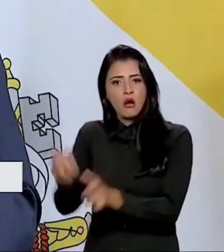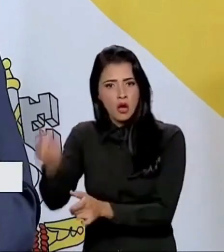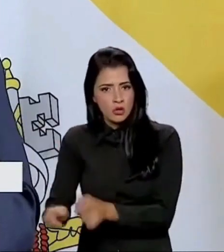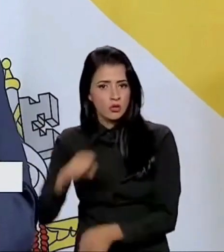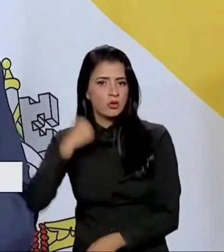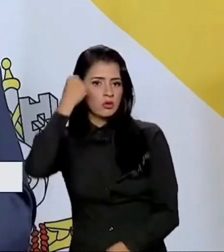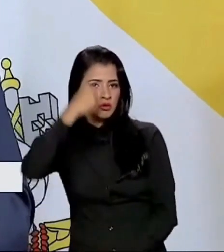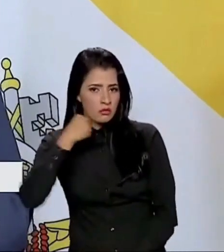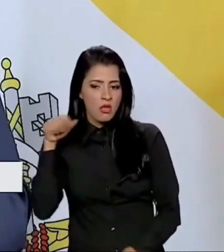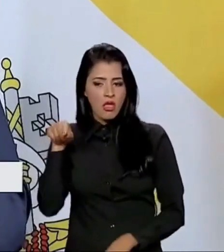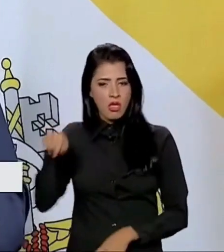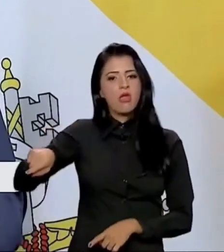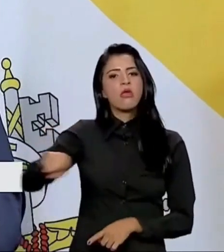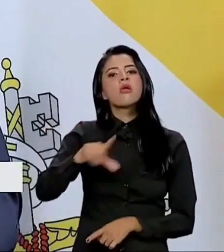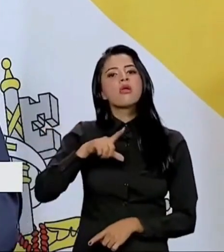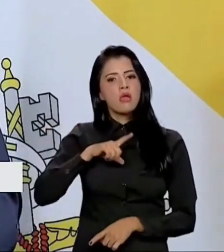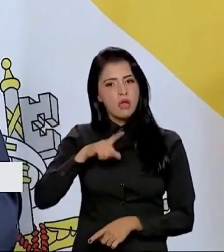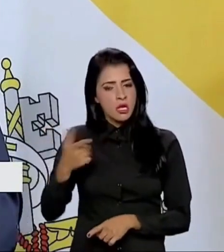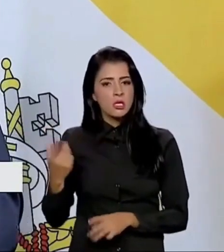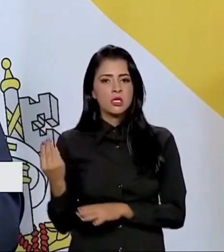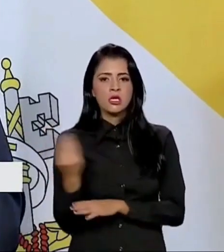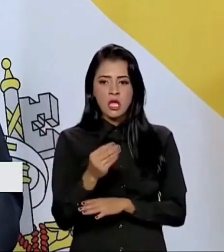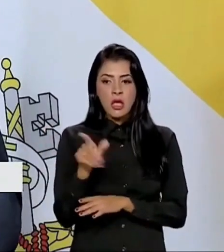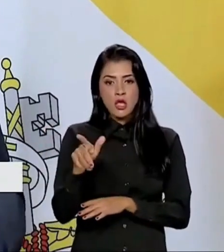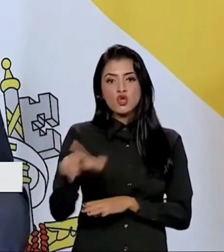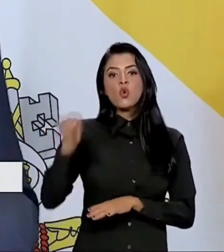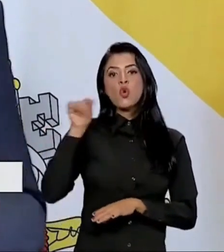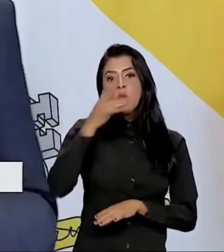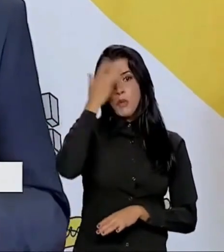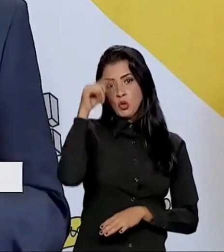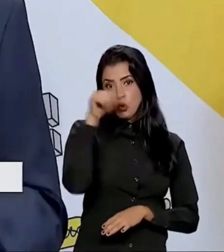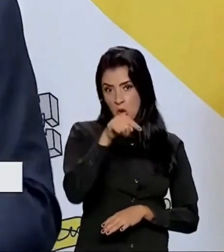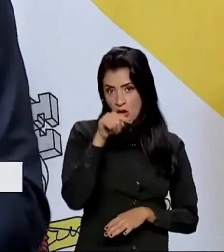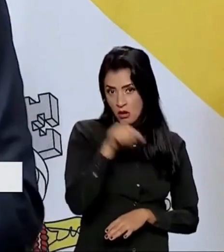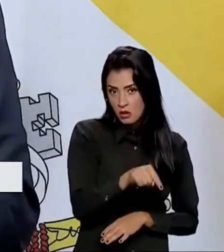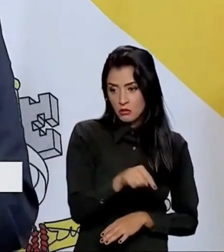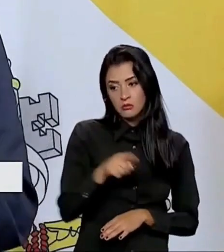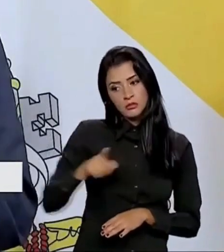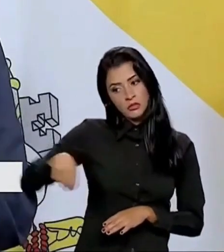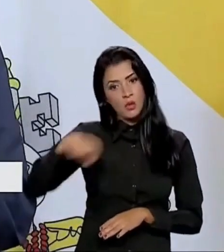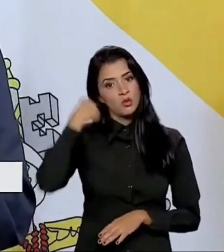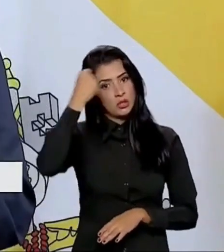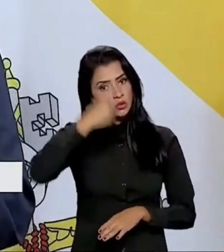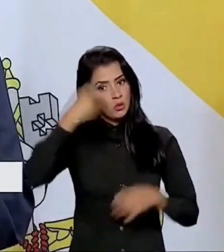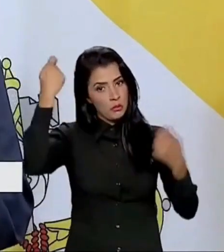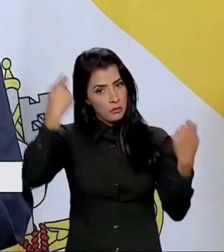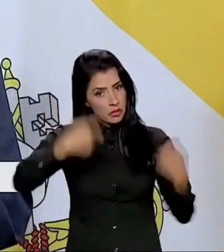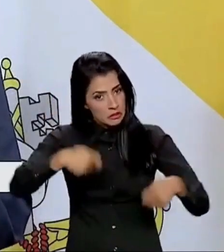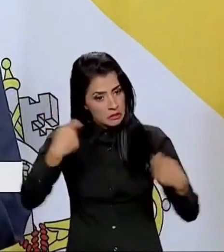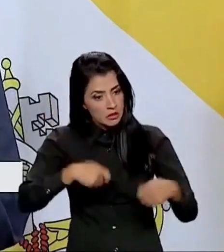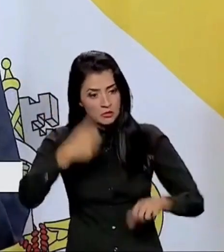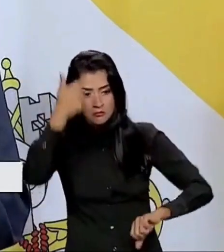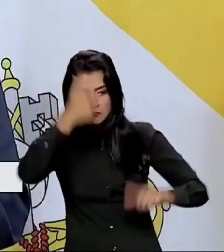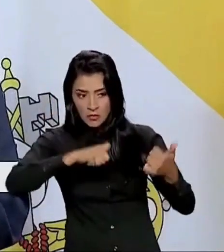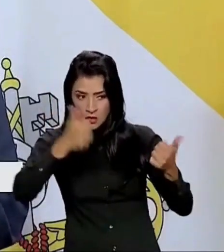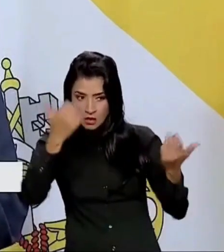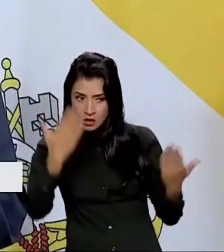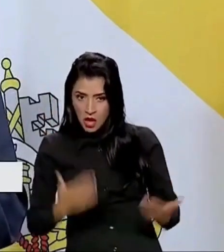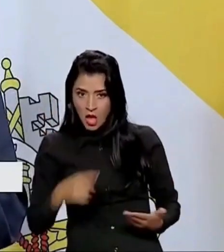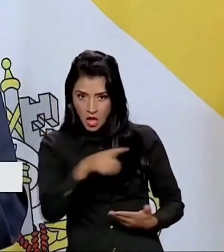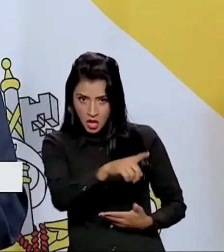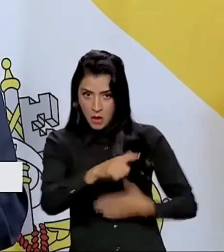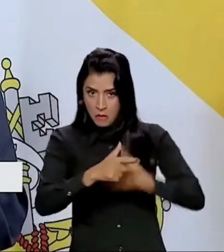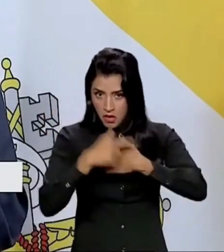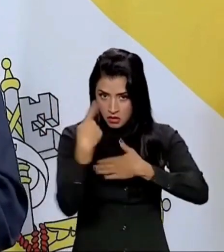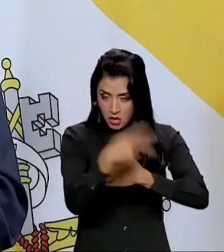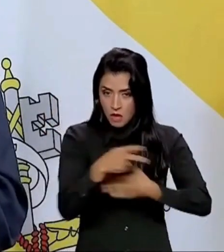os senadores que colocaram esse cidadão lá. Então, os senadores têm que analisar se ele está cumprindo aquilo que foi